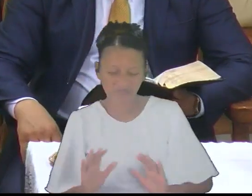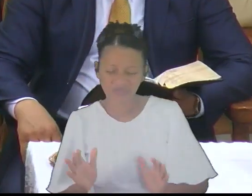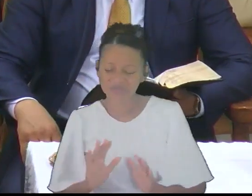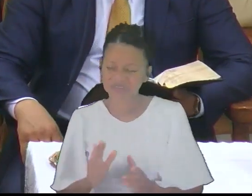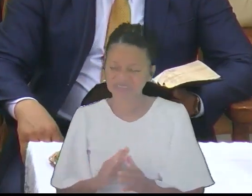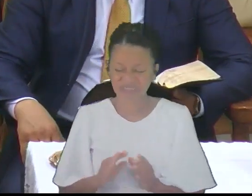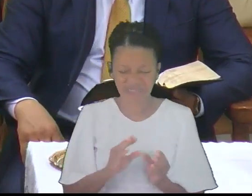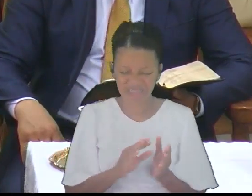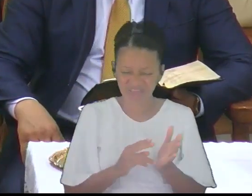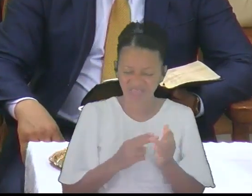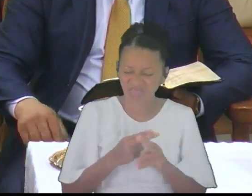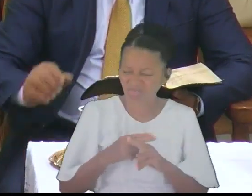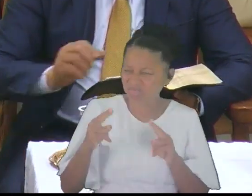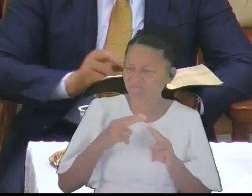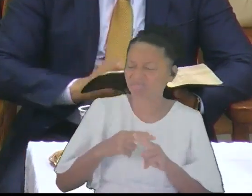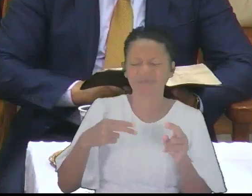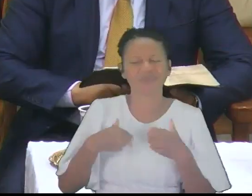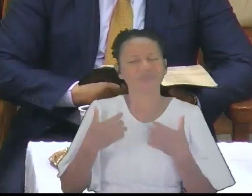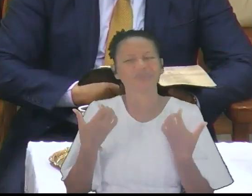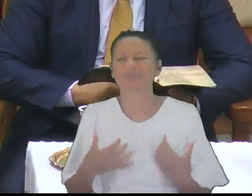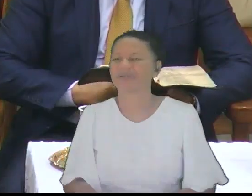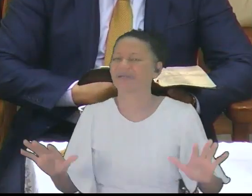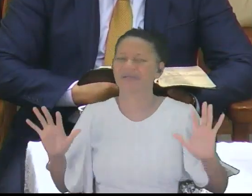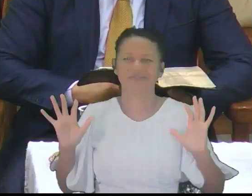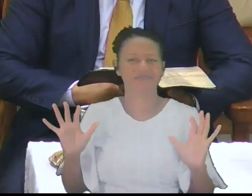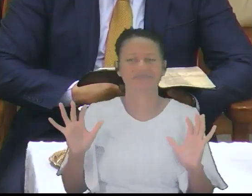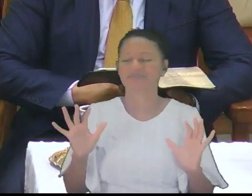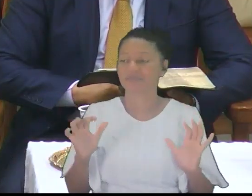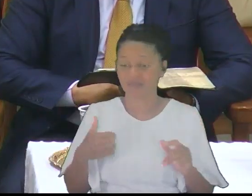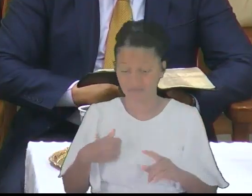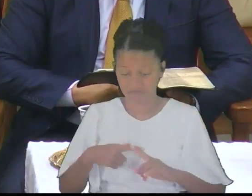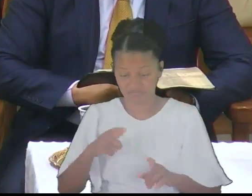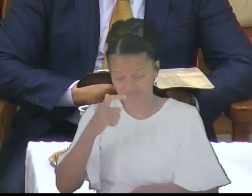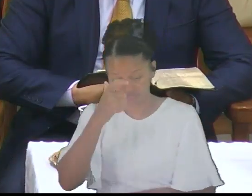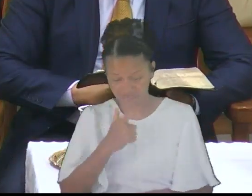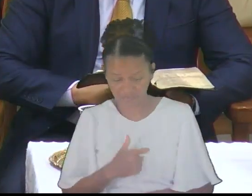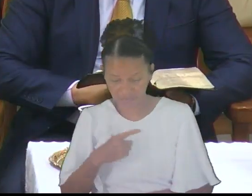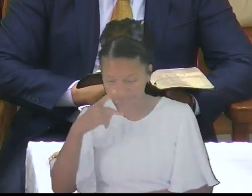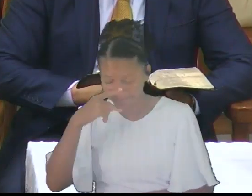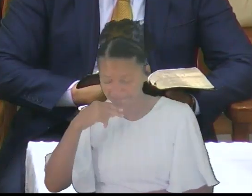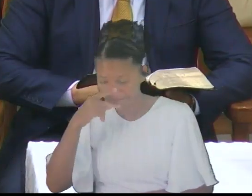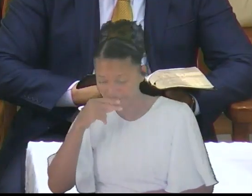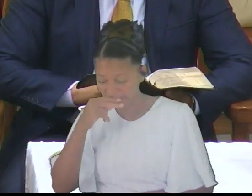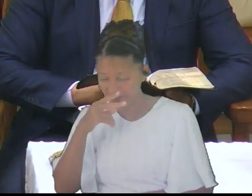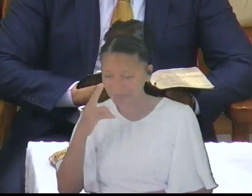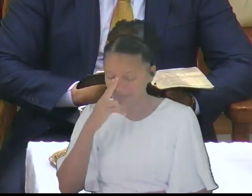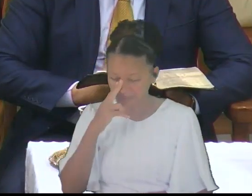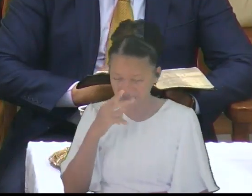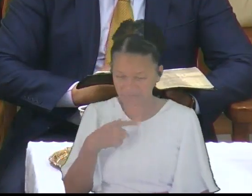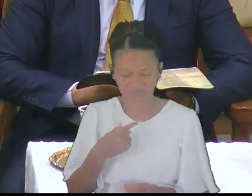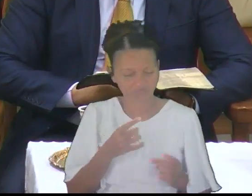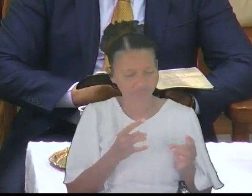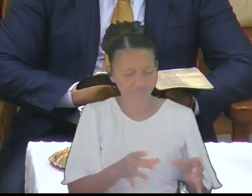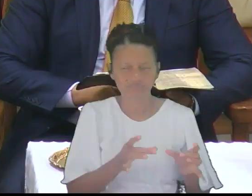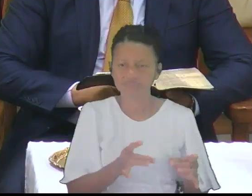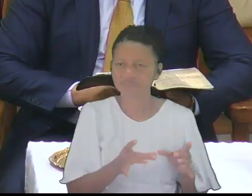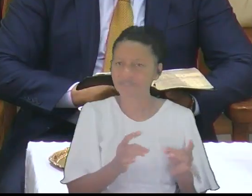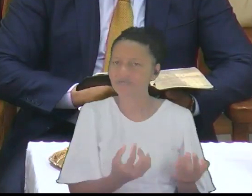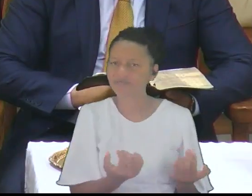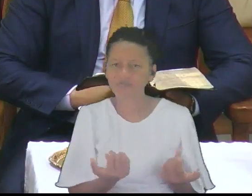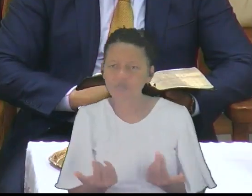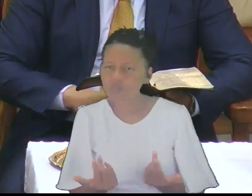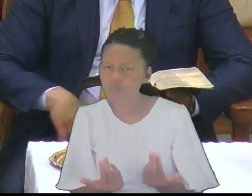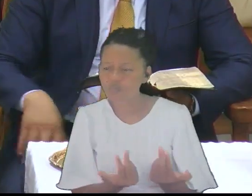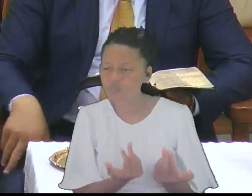cera, um crente com tapiação, aleluia, mas que eu seja o mesmo crente no comércio, que eu seja o